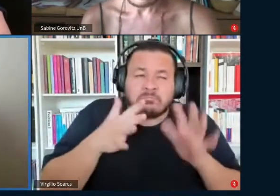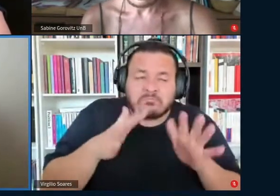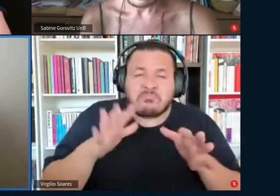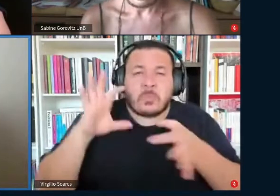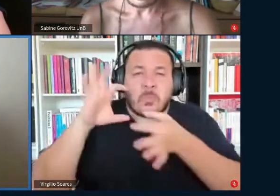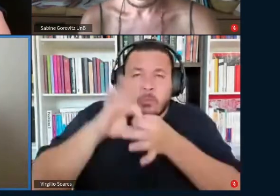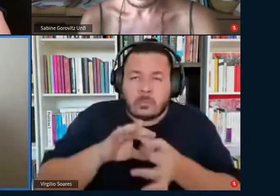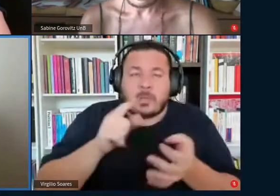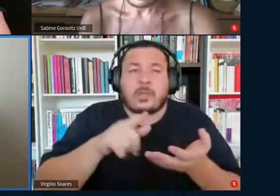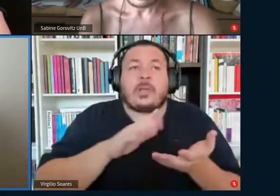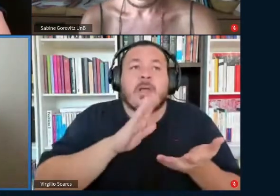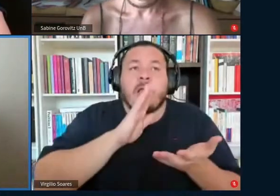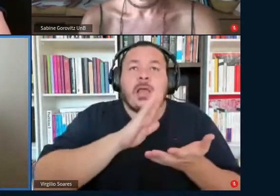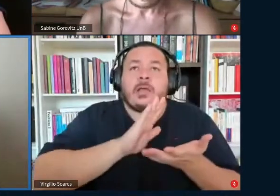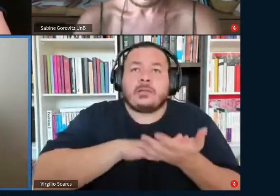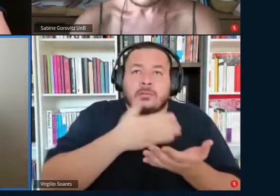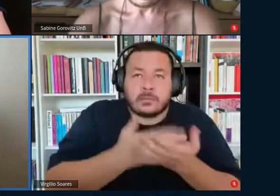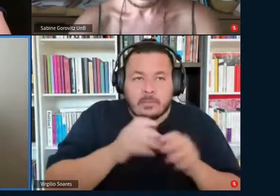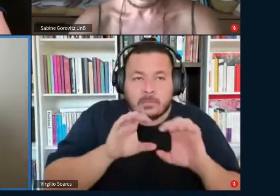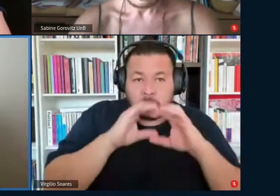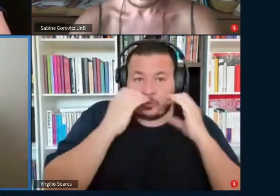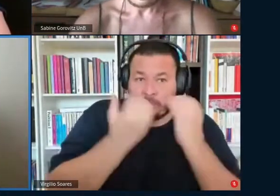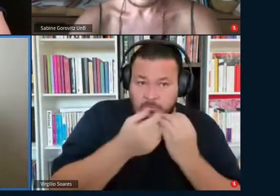mostrando isso do ponto de vista teórico.